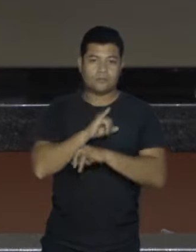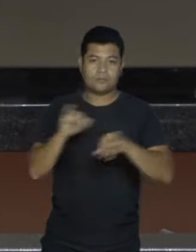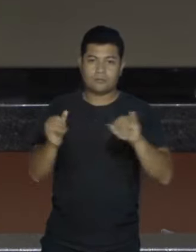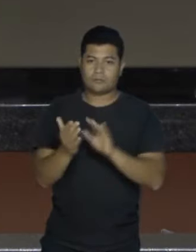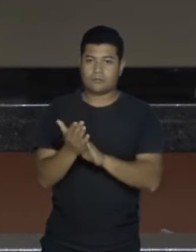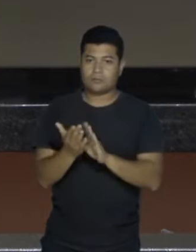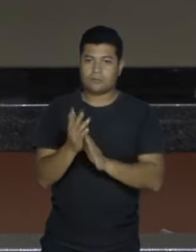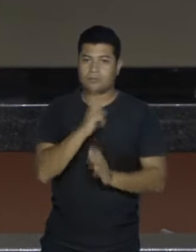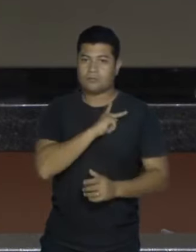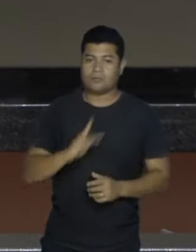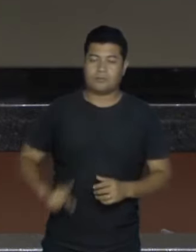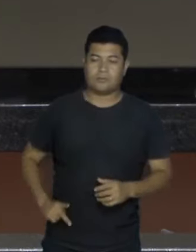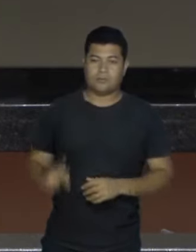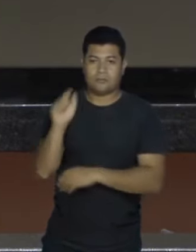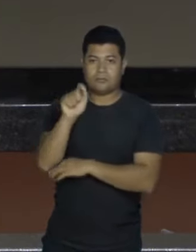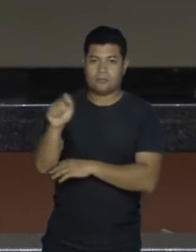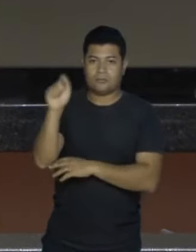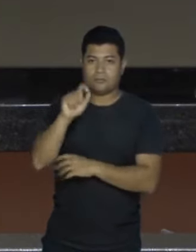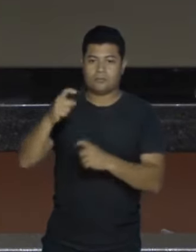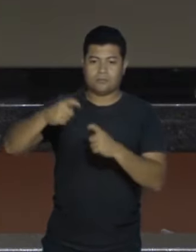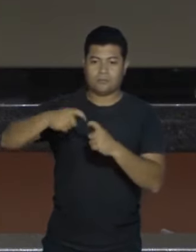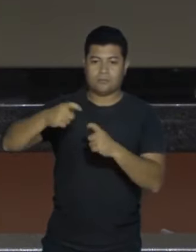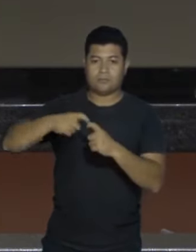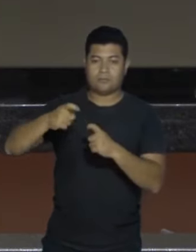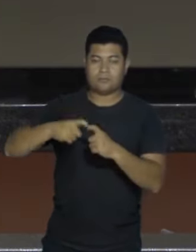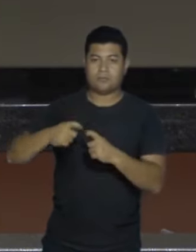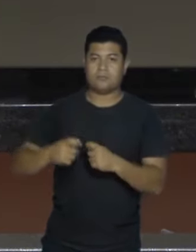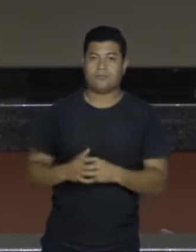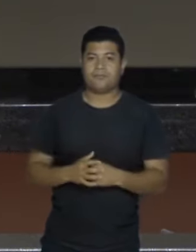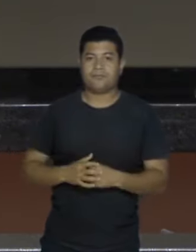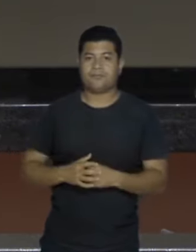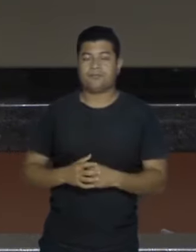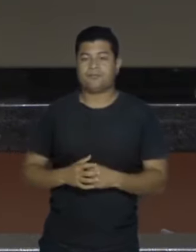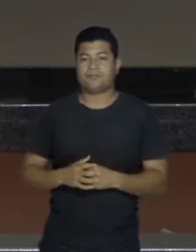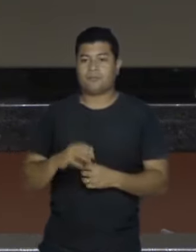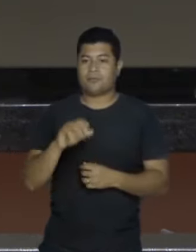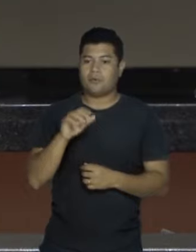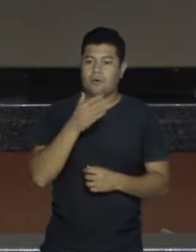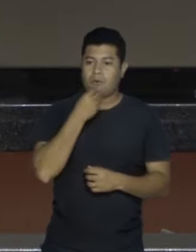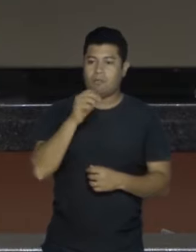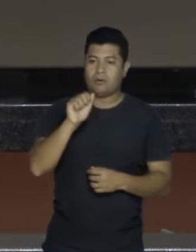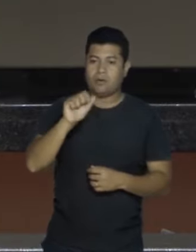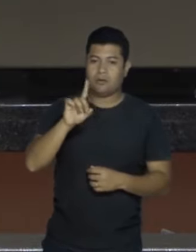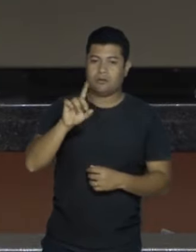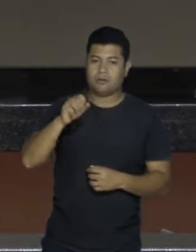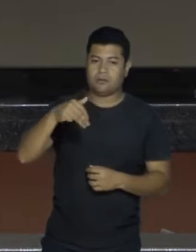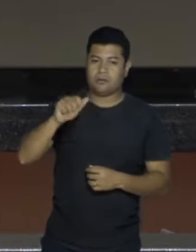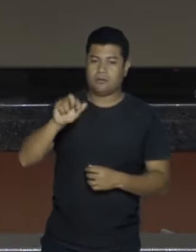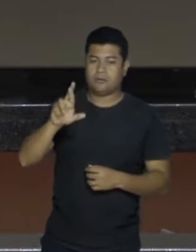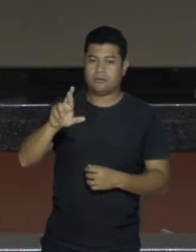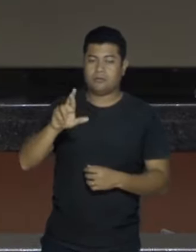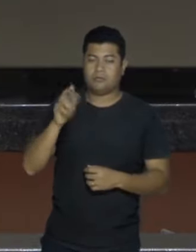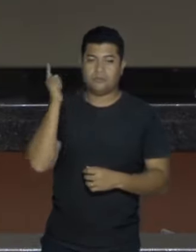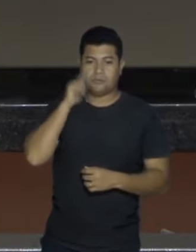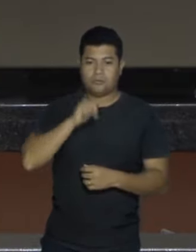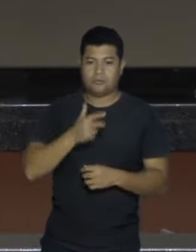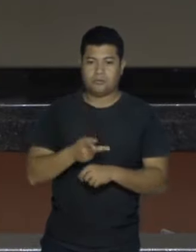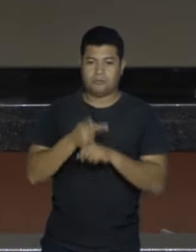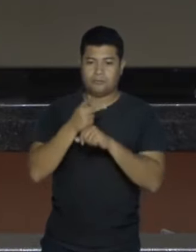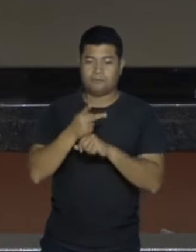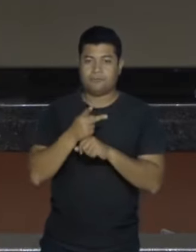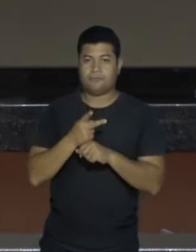Associação Catarinense de medicina senhor Ademar José de Oliveira Paes pelo recebimento da medalha Coronel Emílio blum oferecida